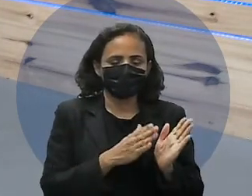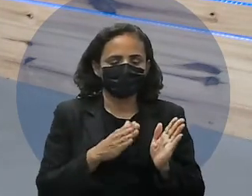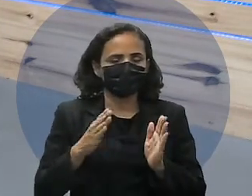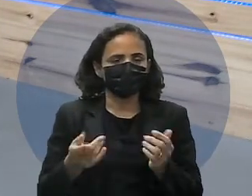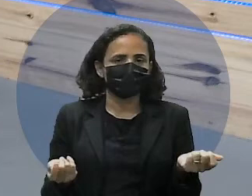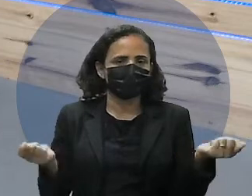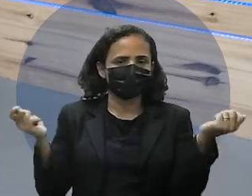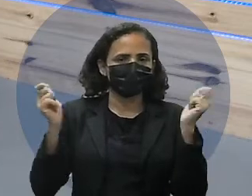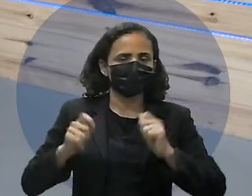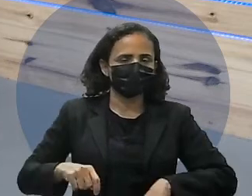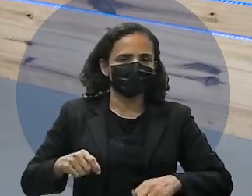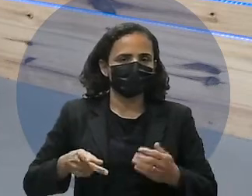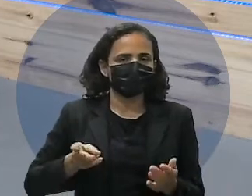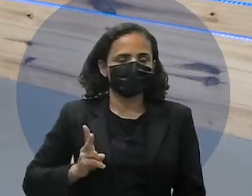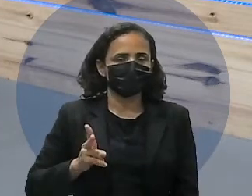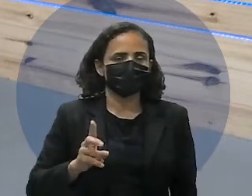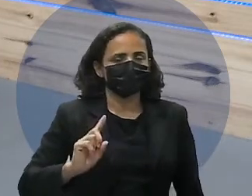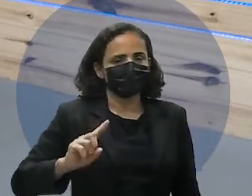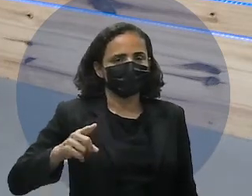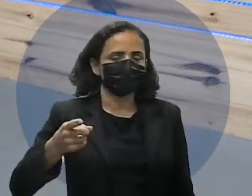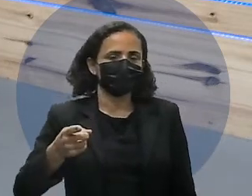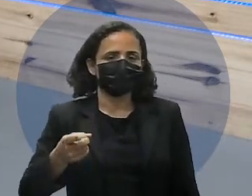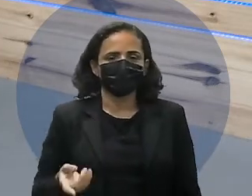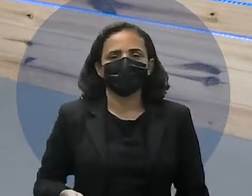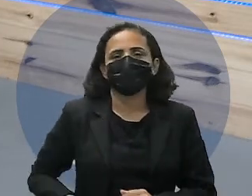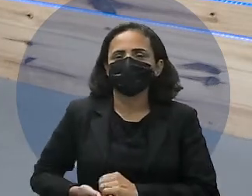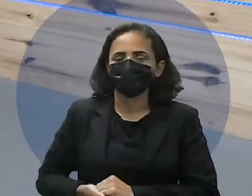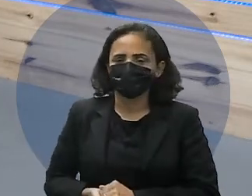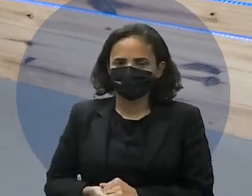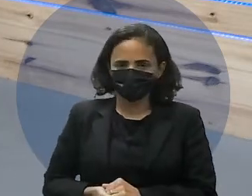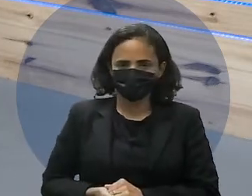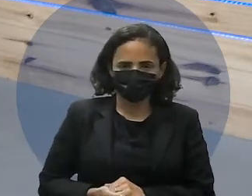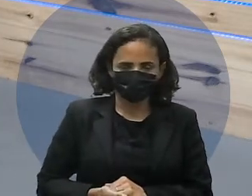possibilidade de respostas para outros anos.